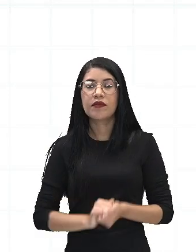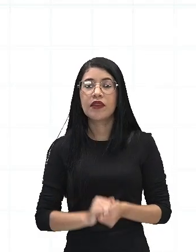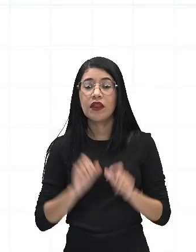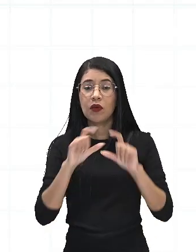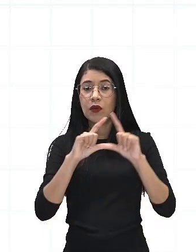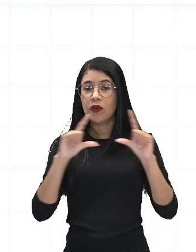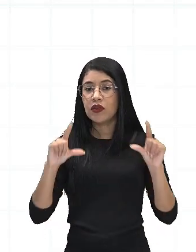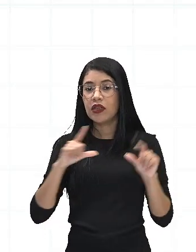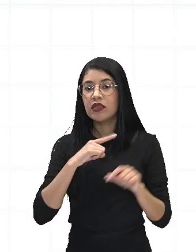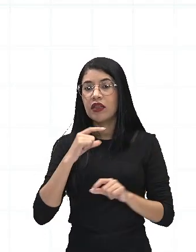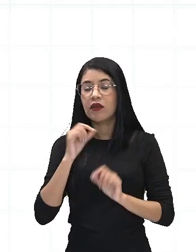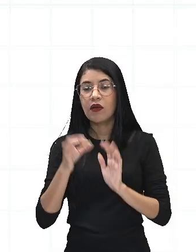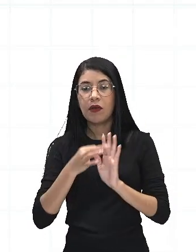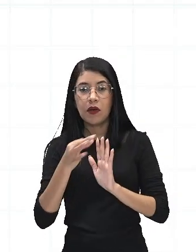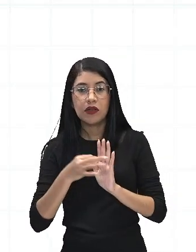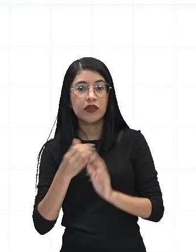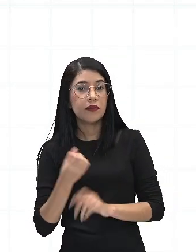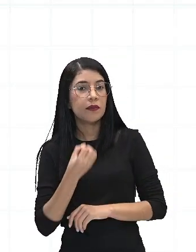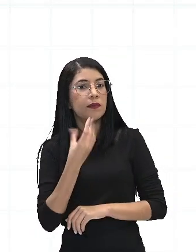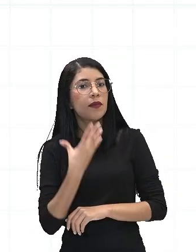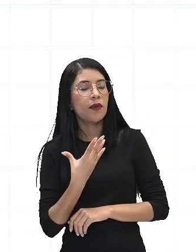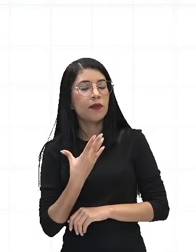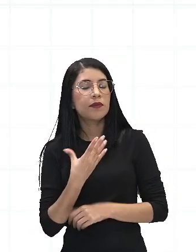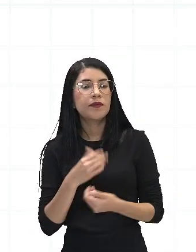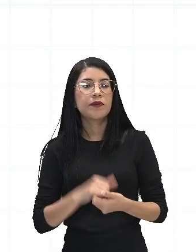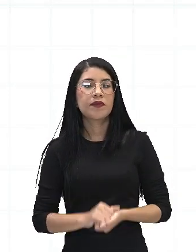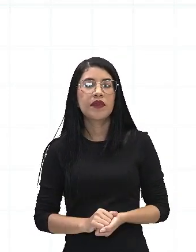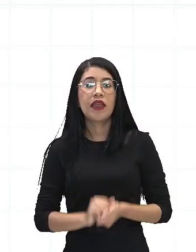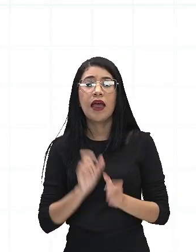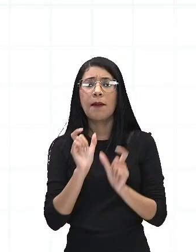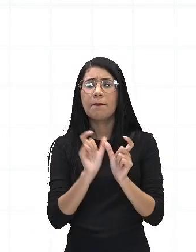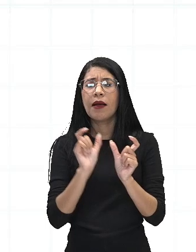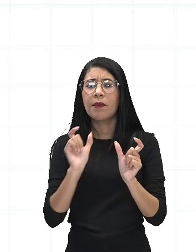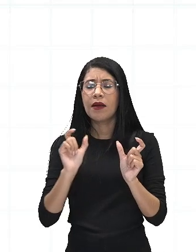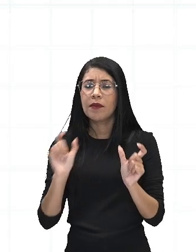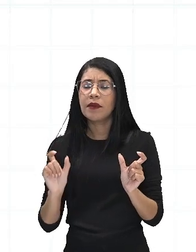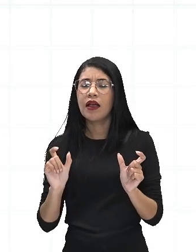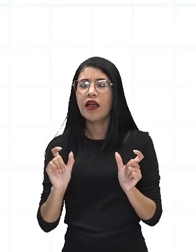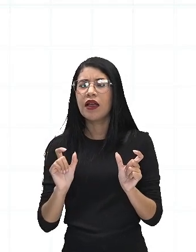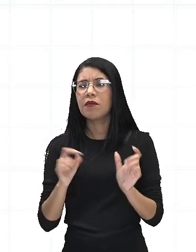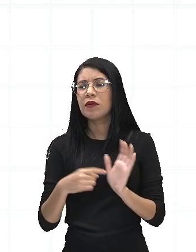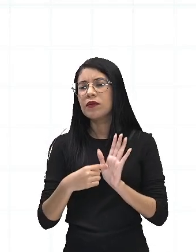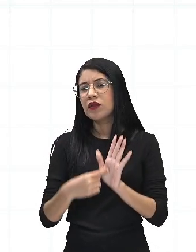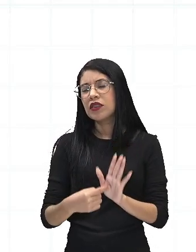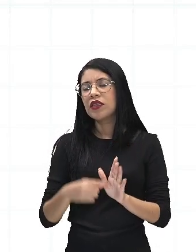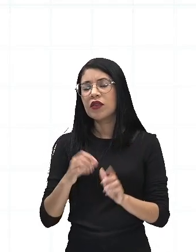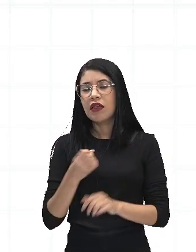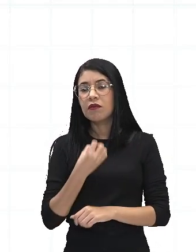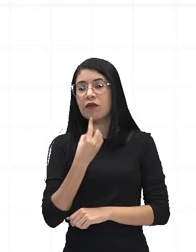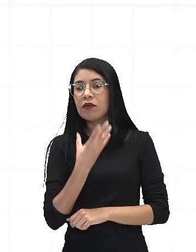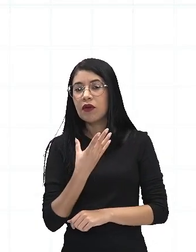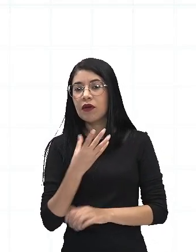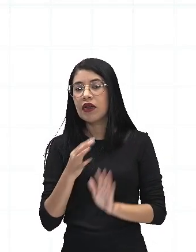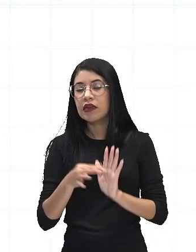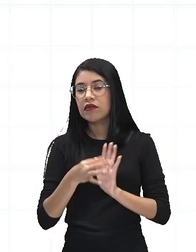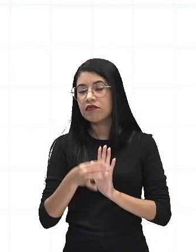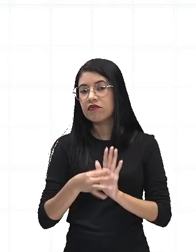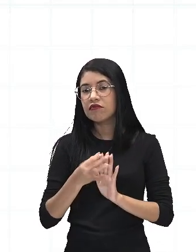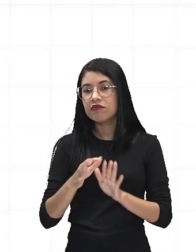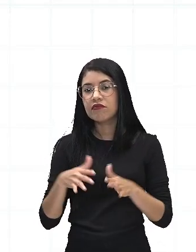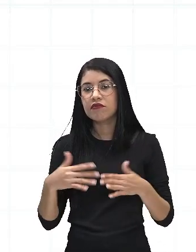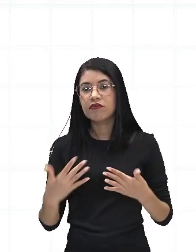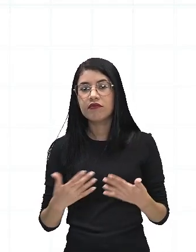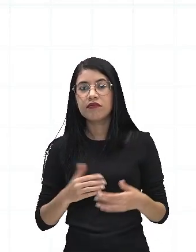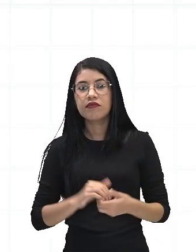eu tenho uma crítica positiva. E quais palavras trazem essa ideia, essa positividade, essa crítica